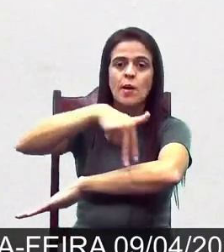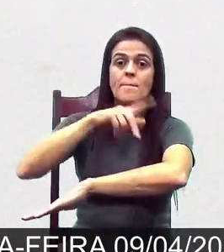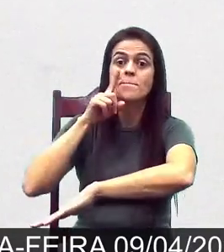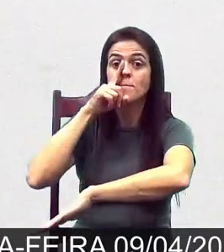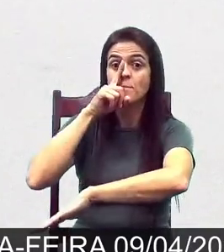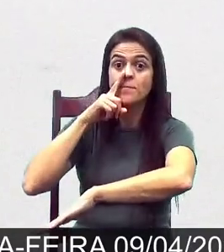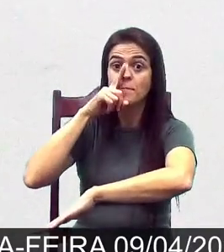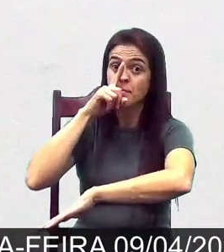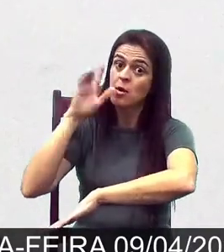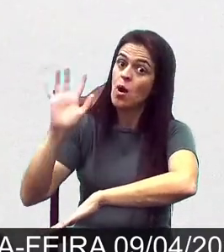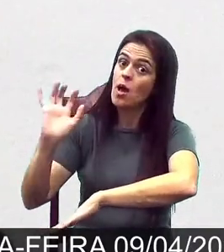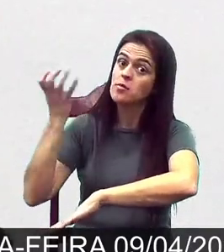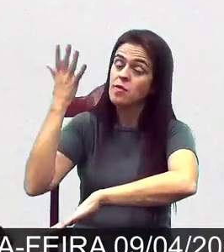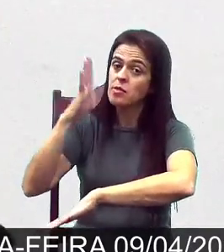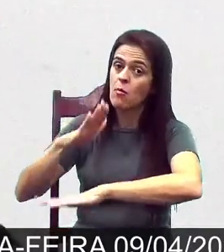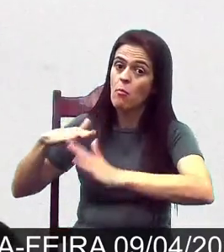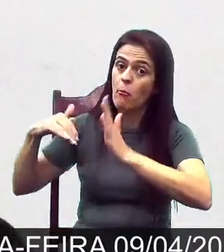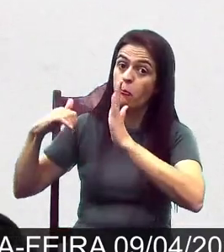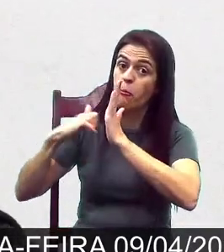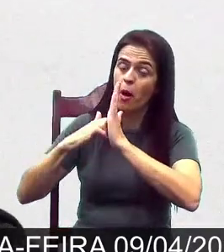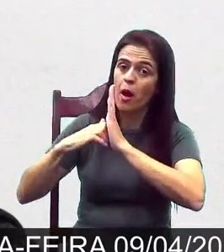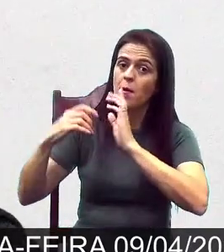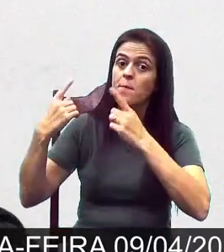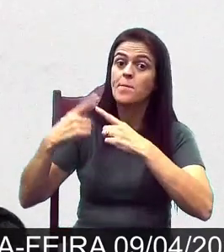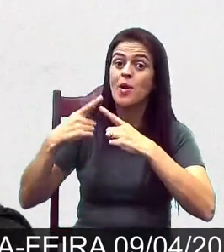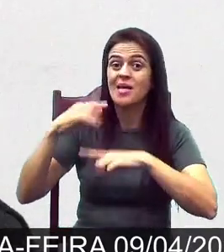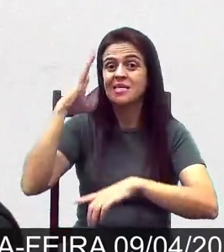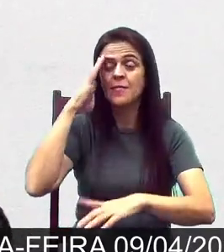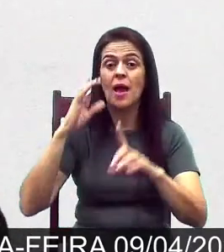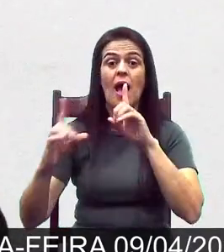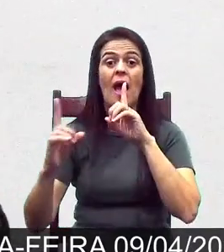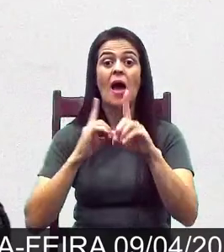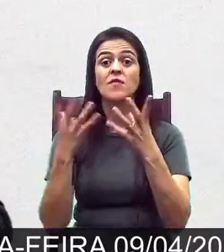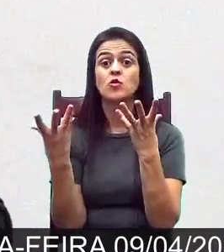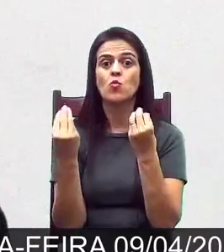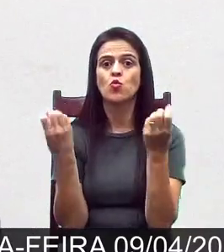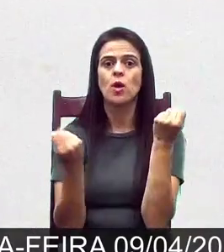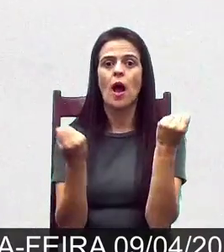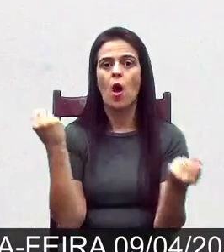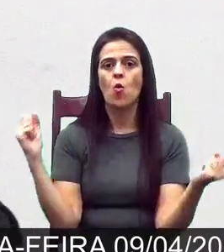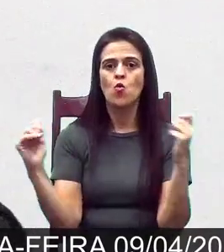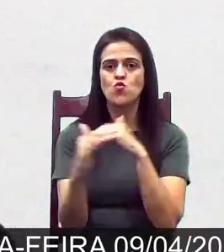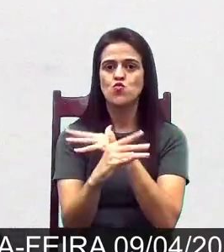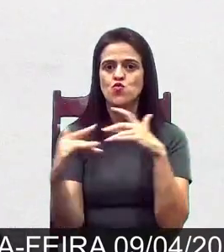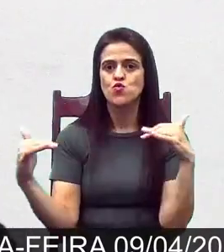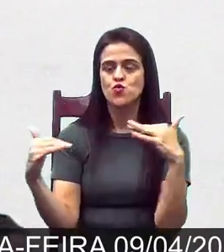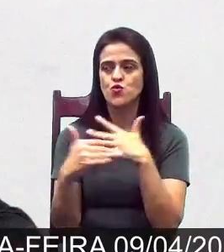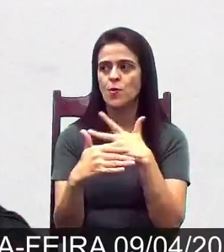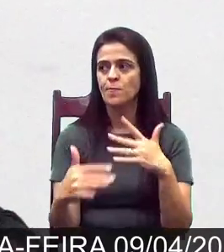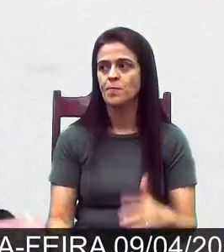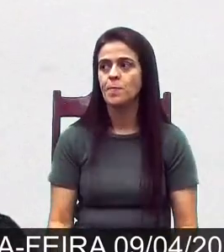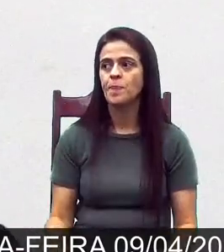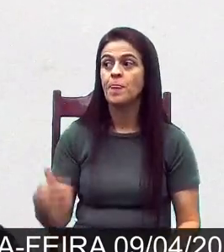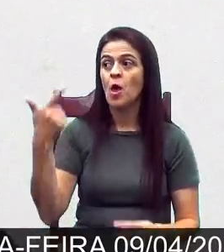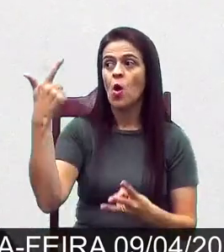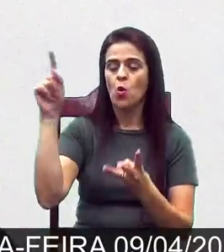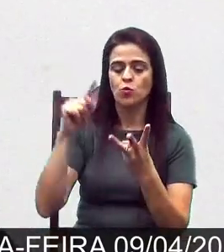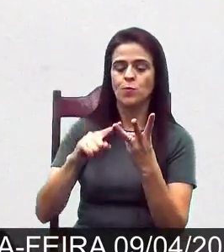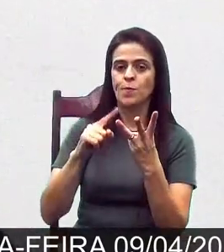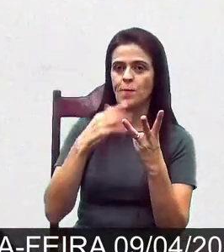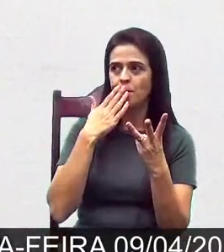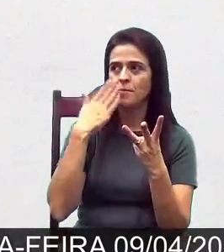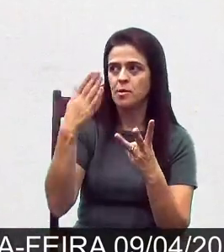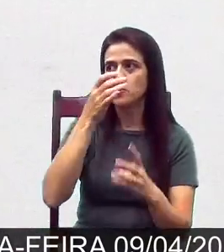trânsito, que pode gerar perigo devido ao trânsito da região bastante ser intenso naquele local. E o terceiro